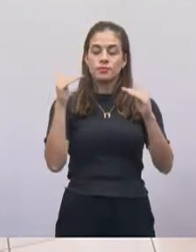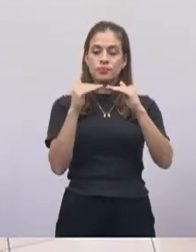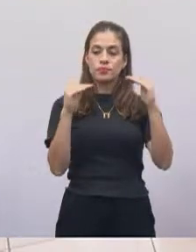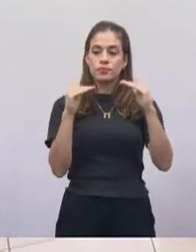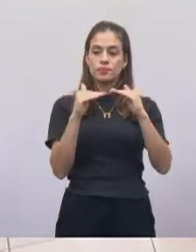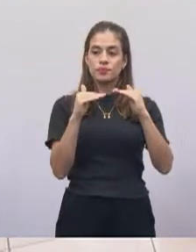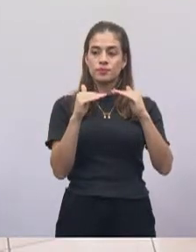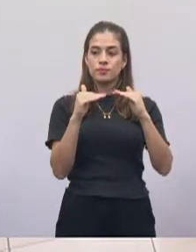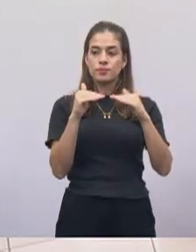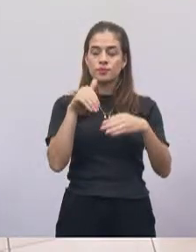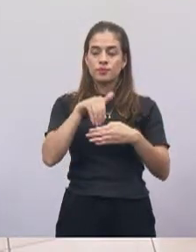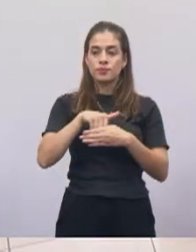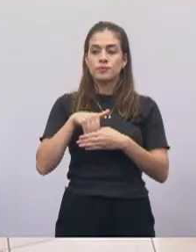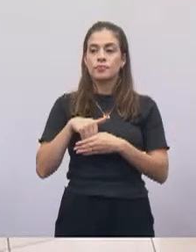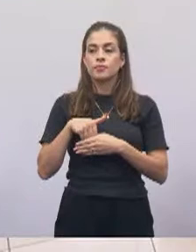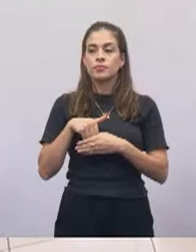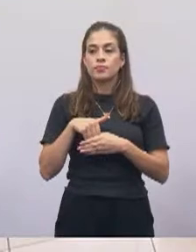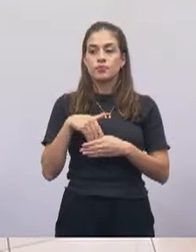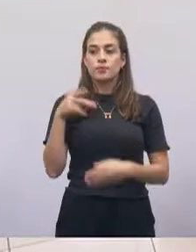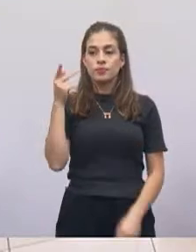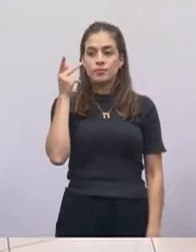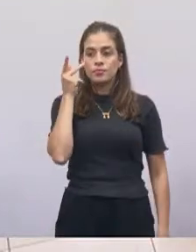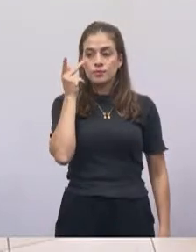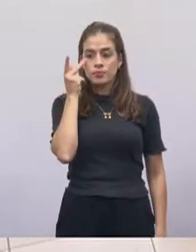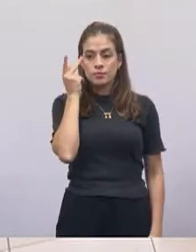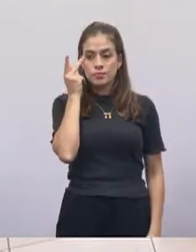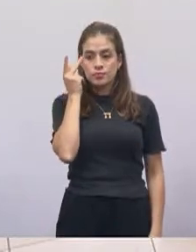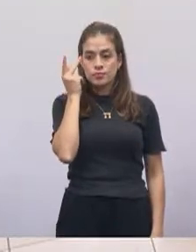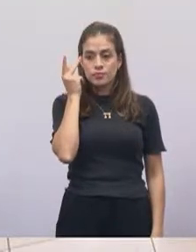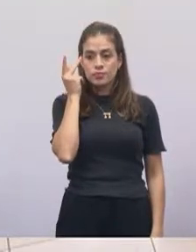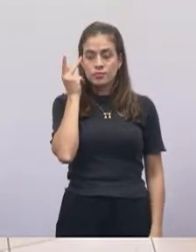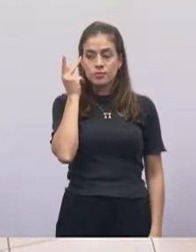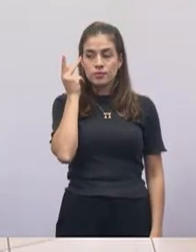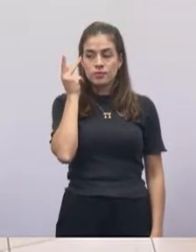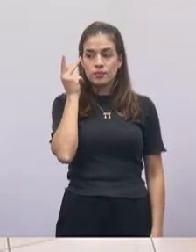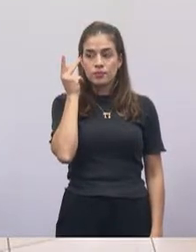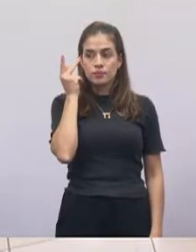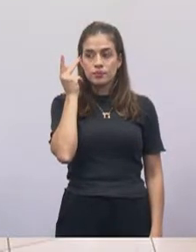Favorável. Como vota o vereador Paulinho do Esporte?